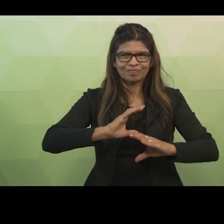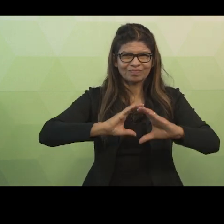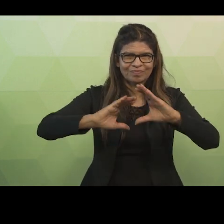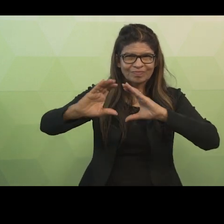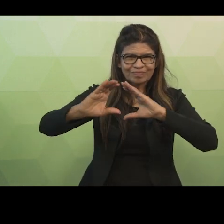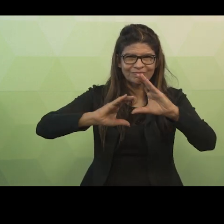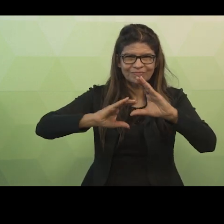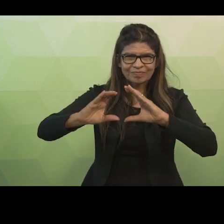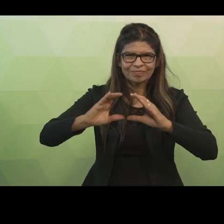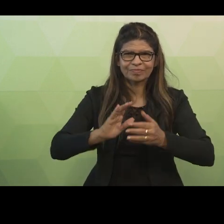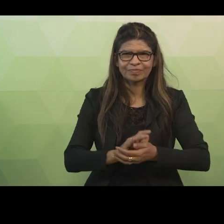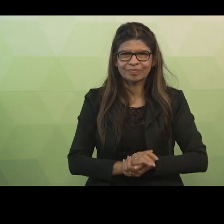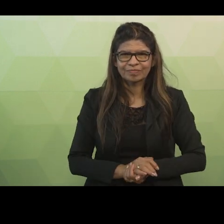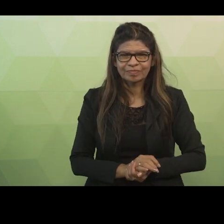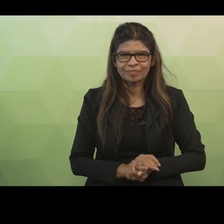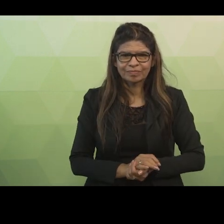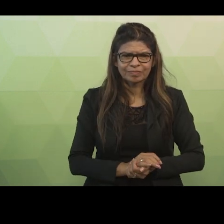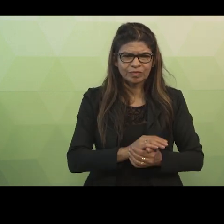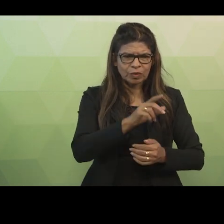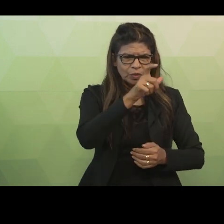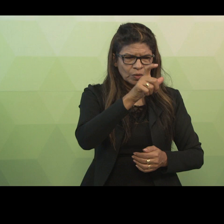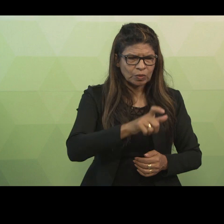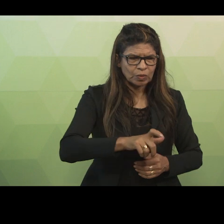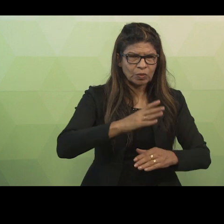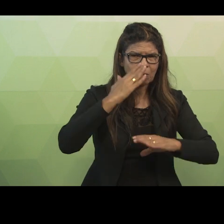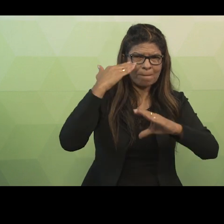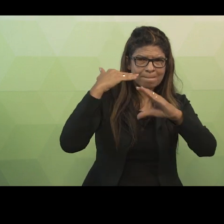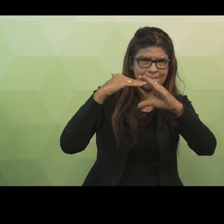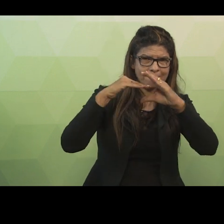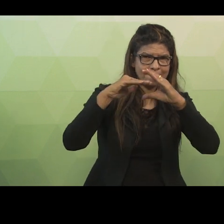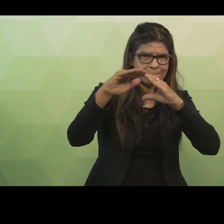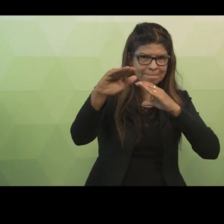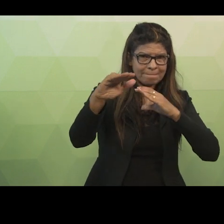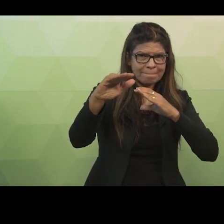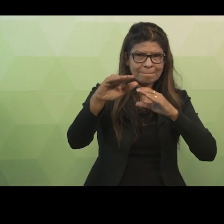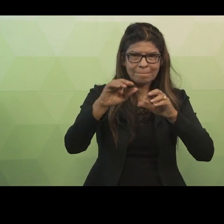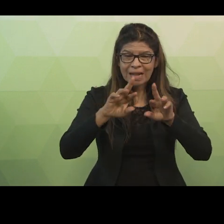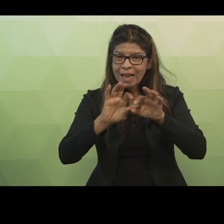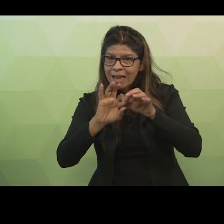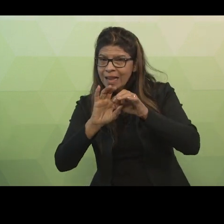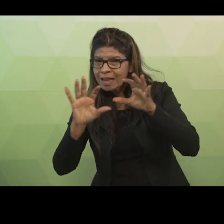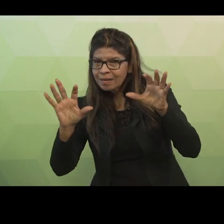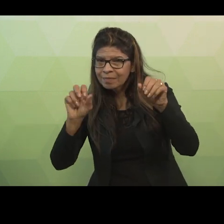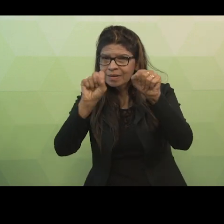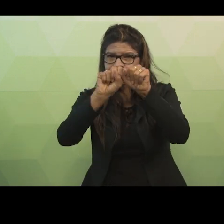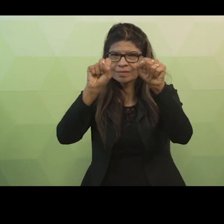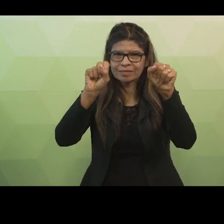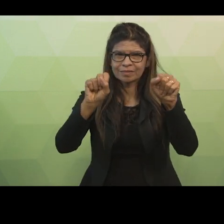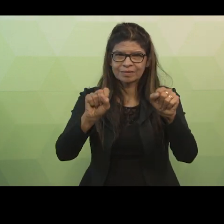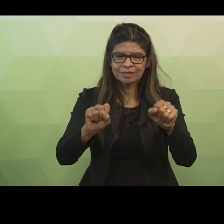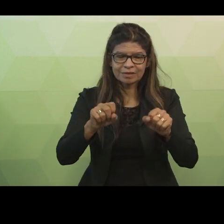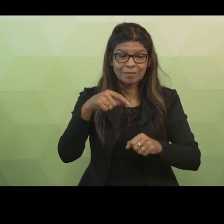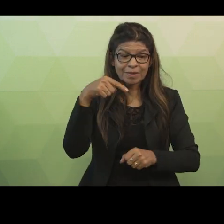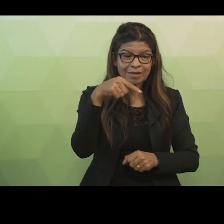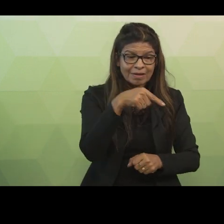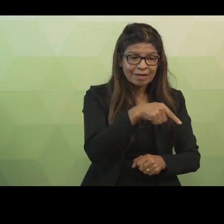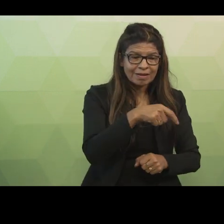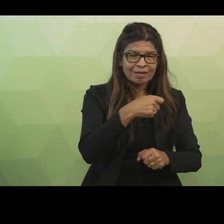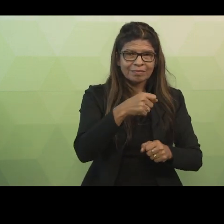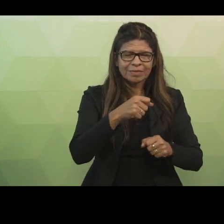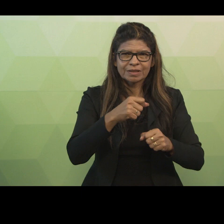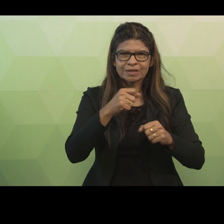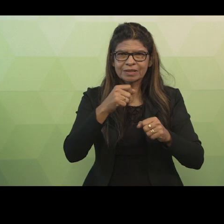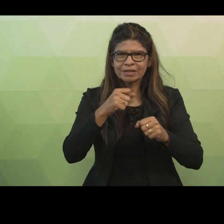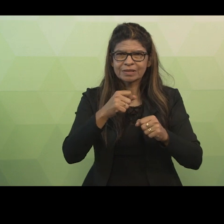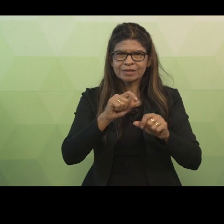Continuando, depois que o usuário enviou a mensagem para a sua validação ao sistema, este envia uma mensagem à